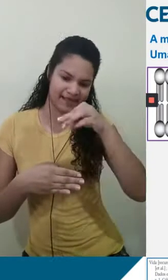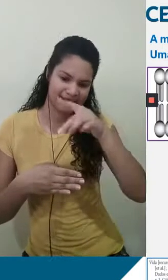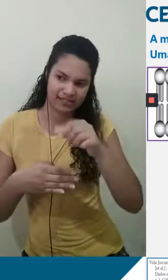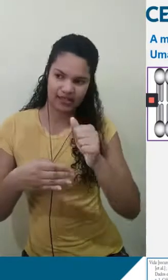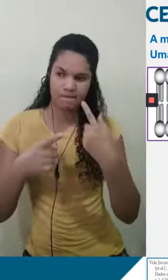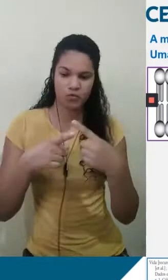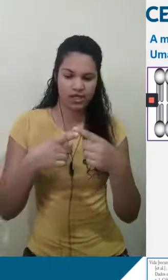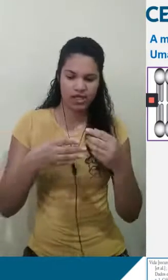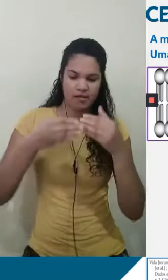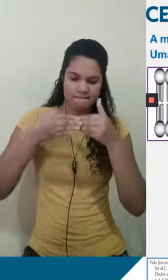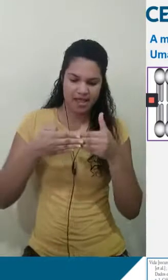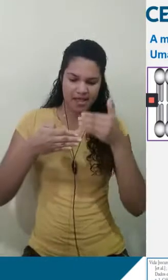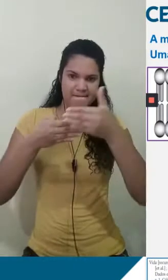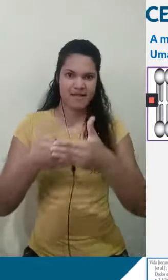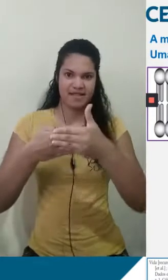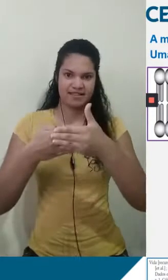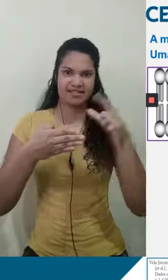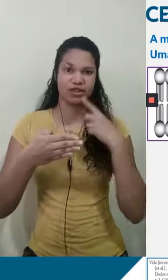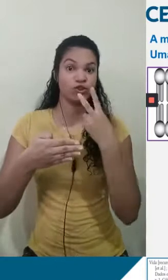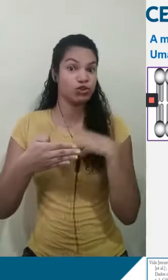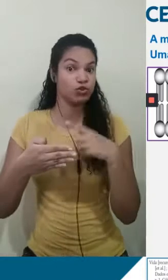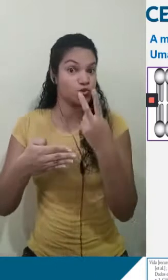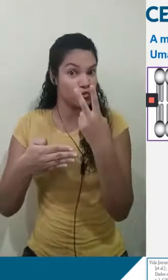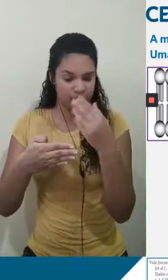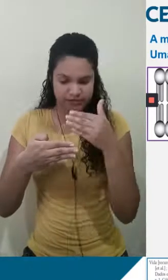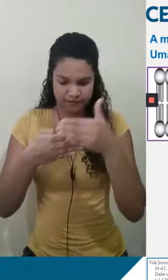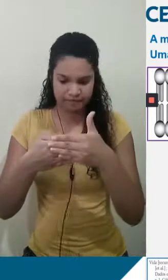como reconhecimento celular, formação de canais de